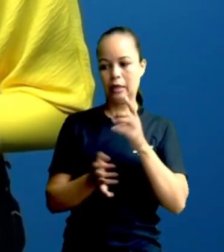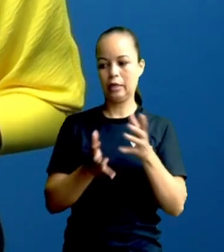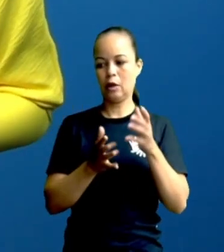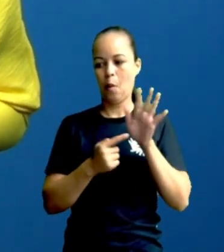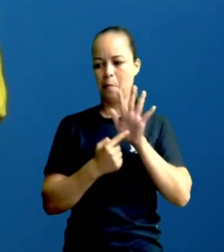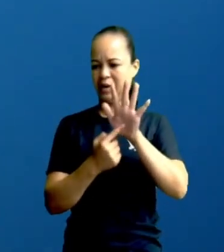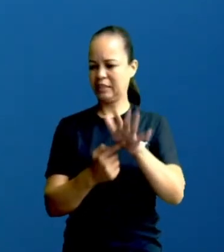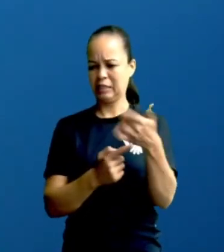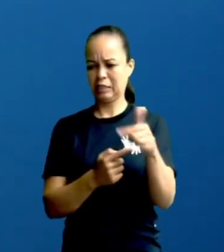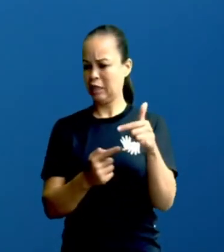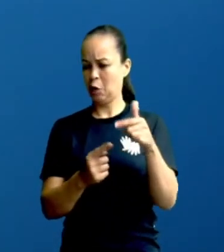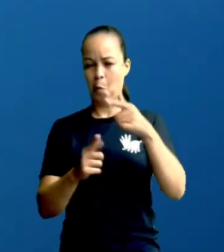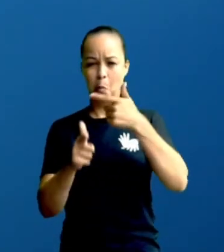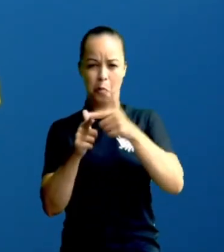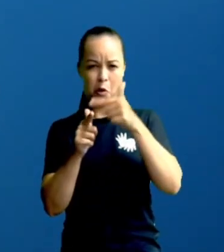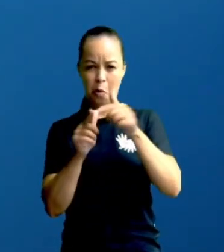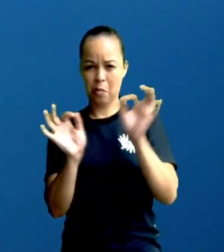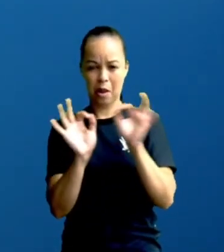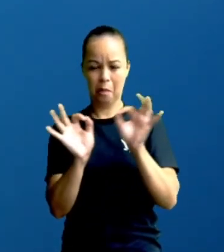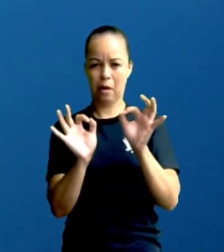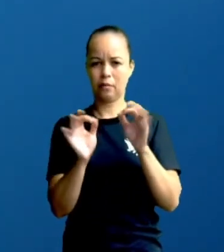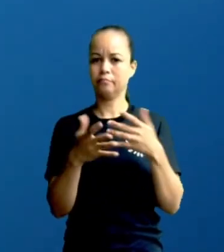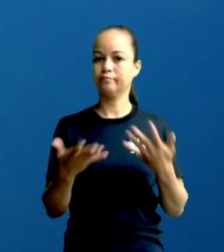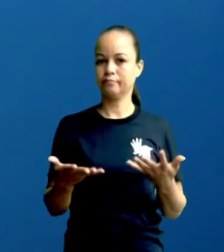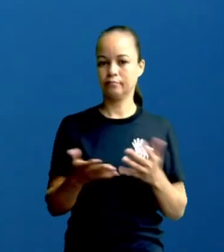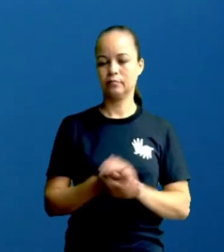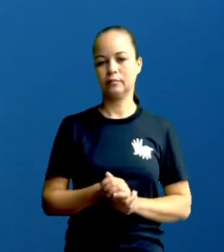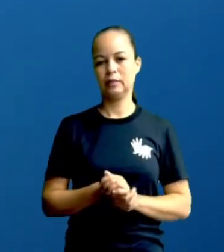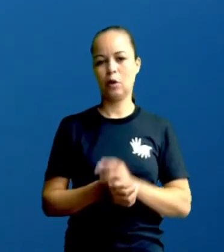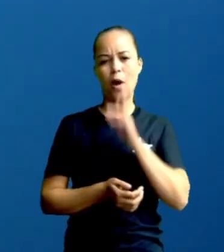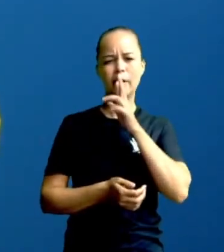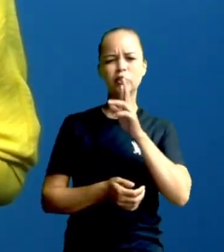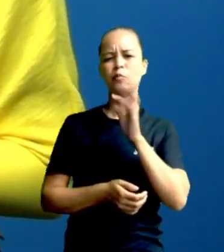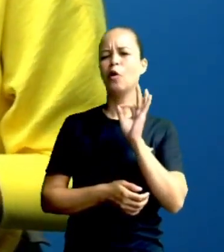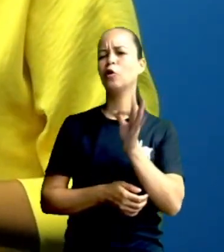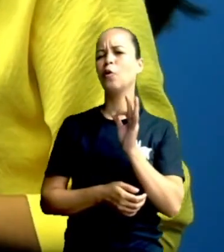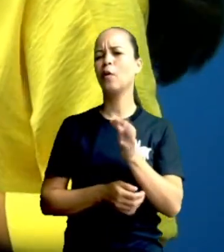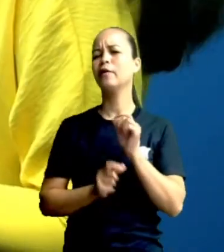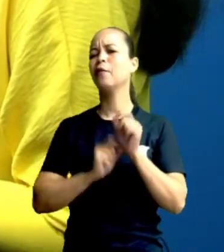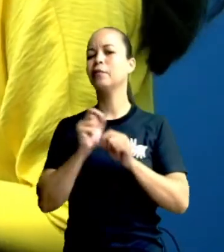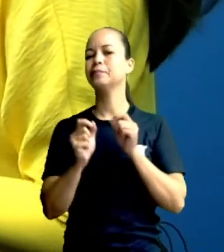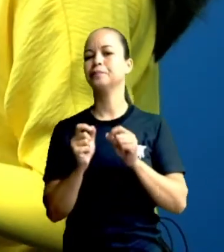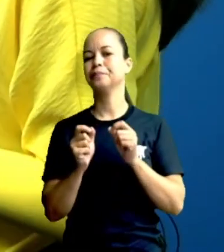aí, qual você acha que é a resposta correta?